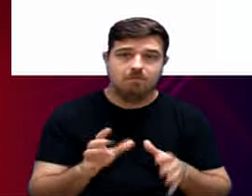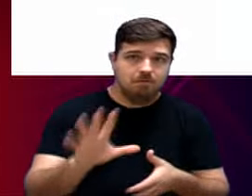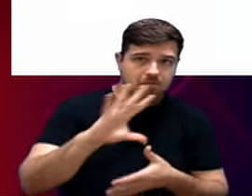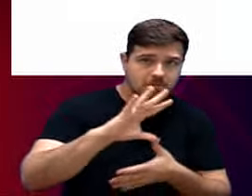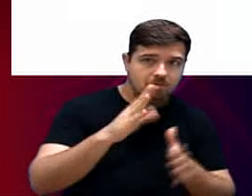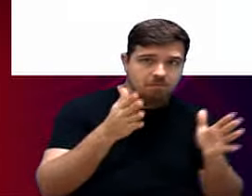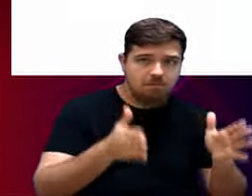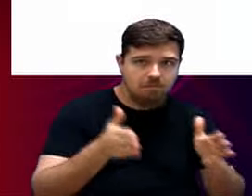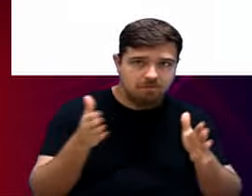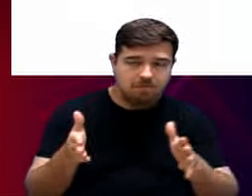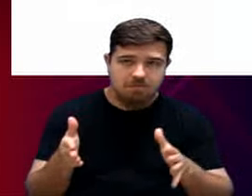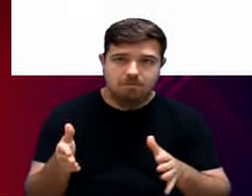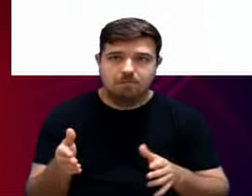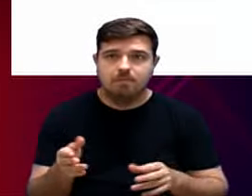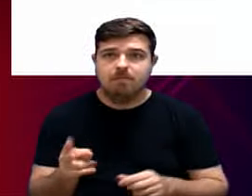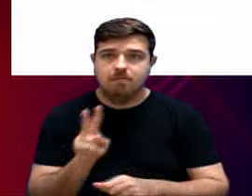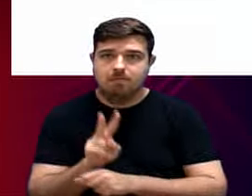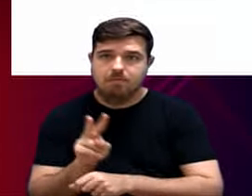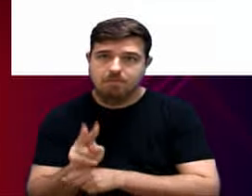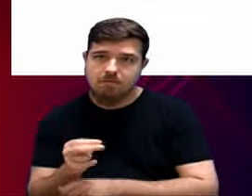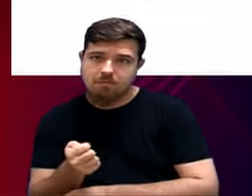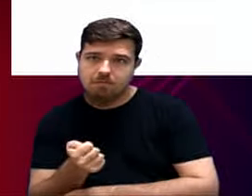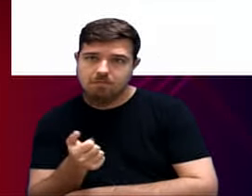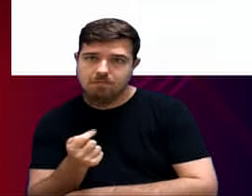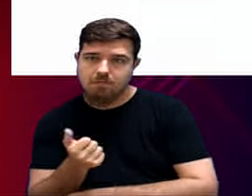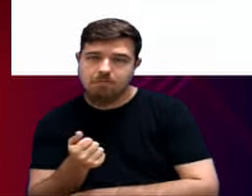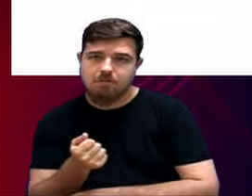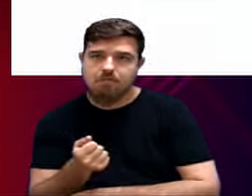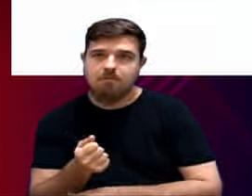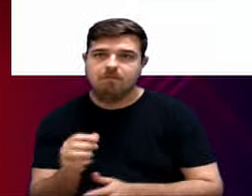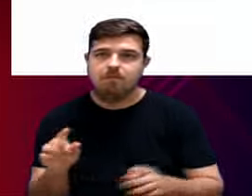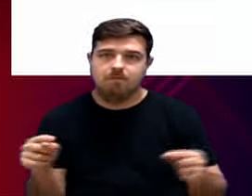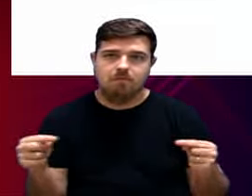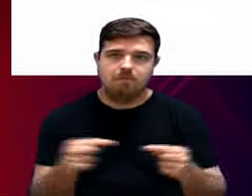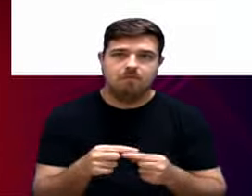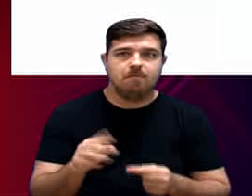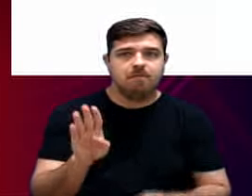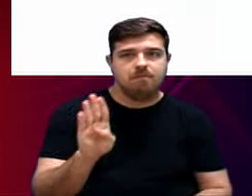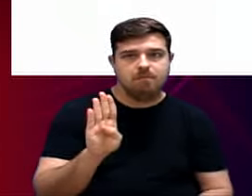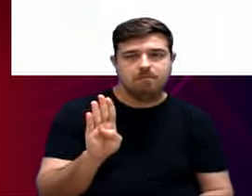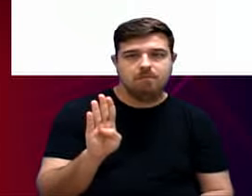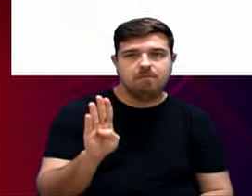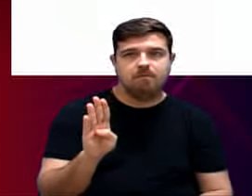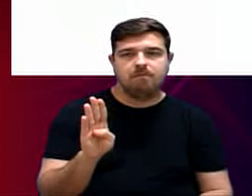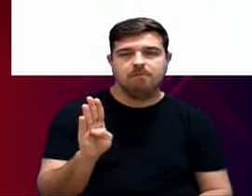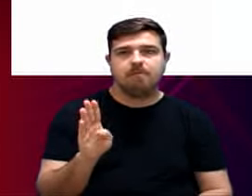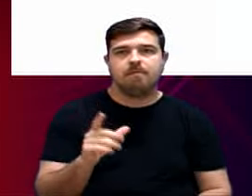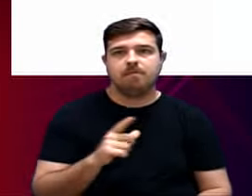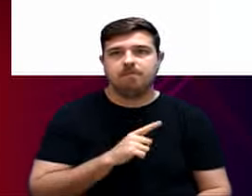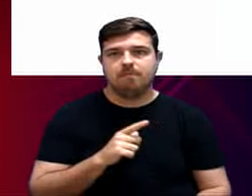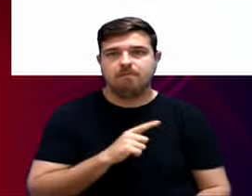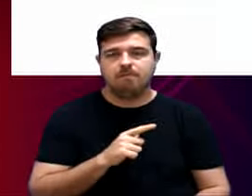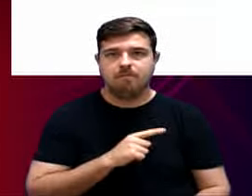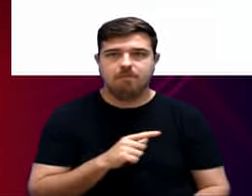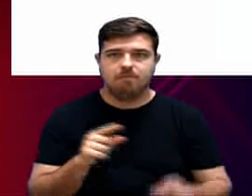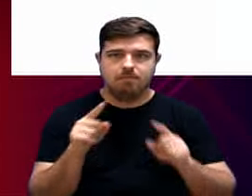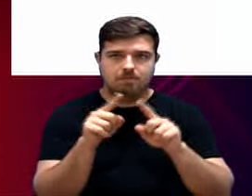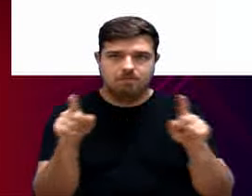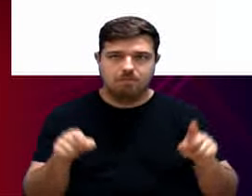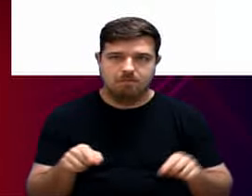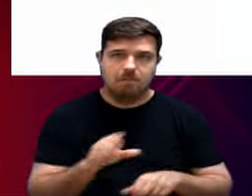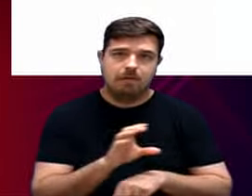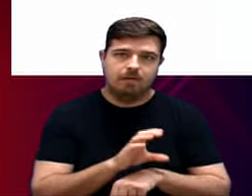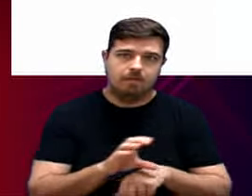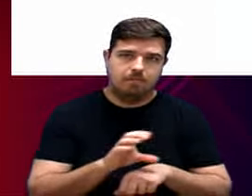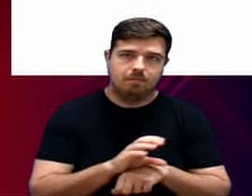e a ocupação tipo B que é essa parte mais adensada da cidade Essa chura é cinza